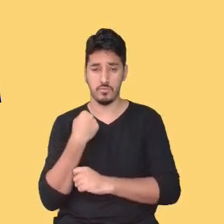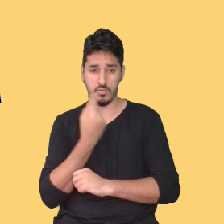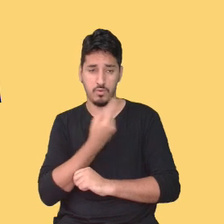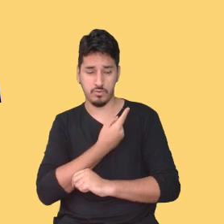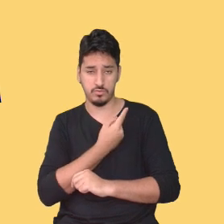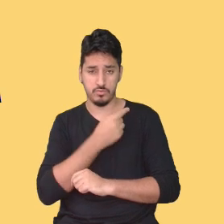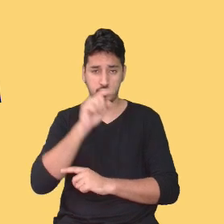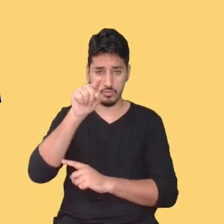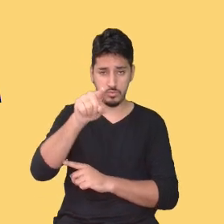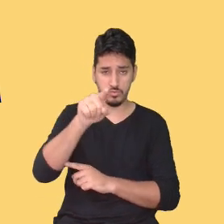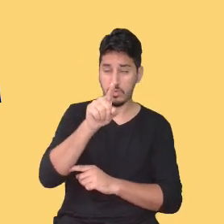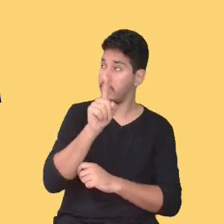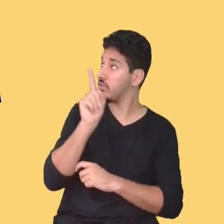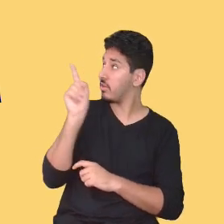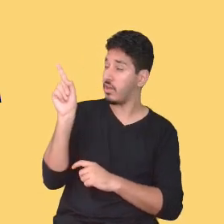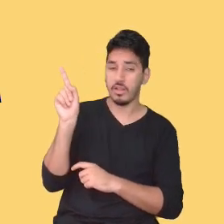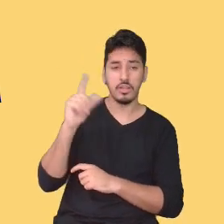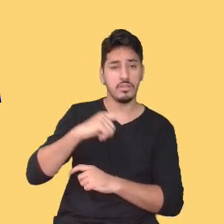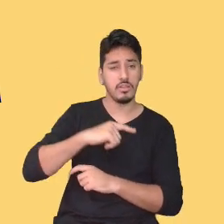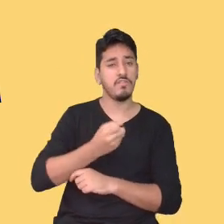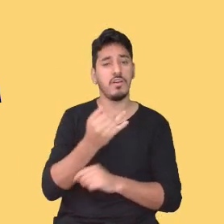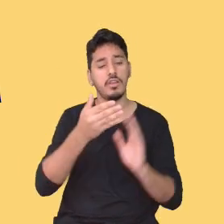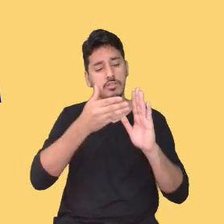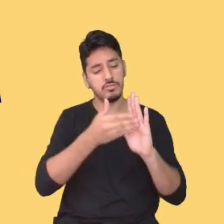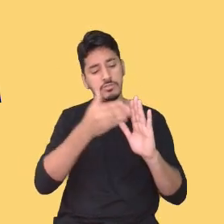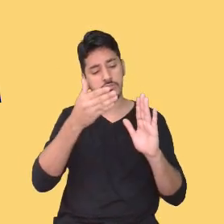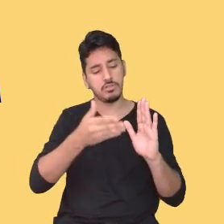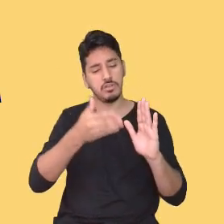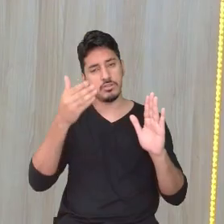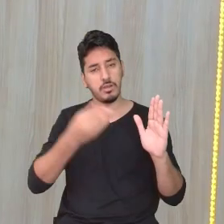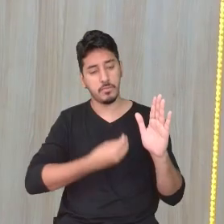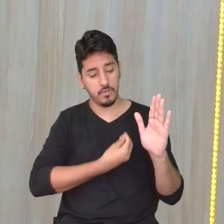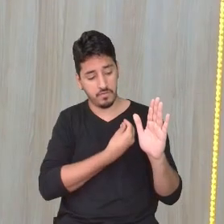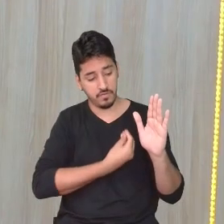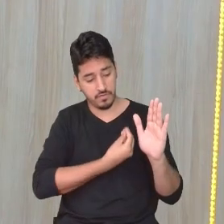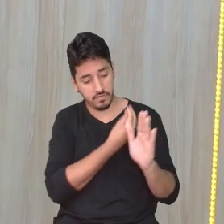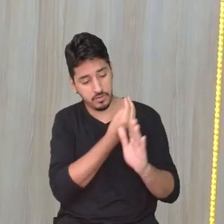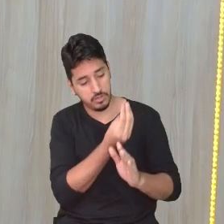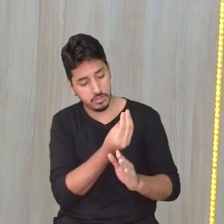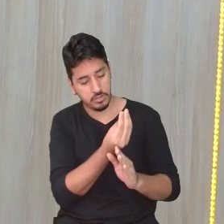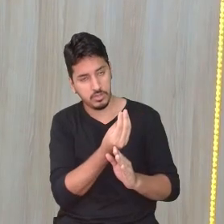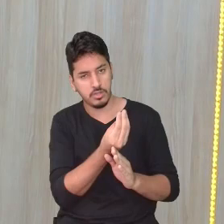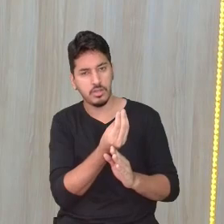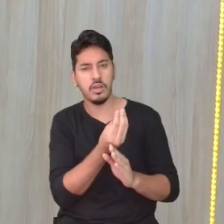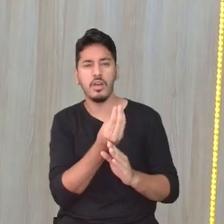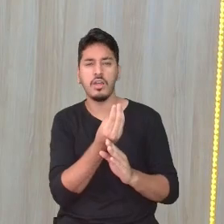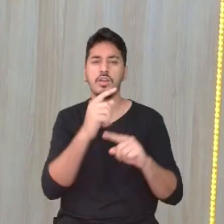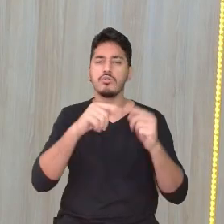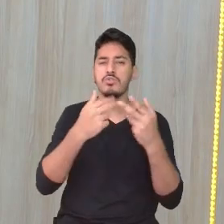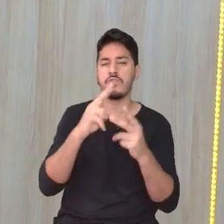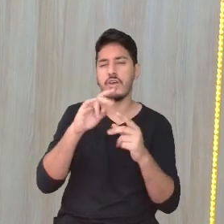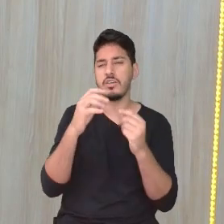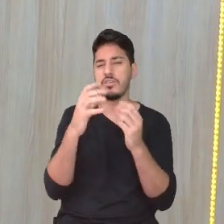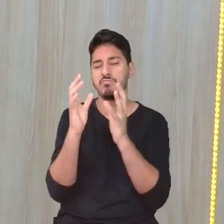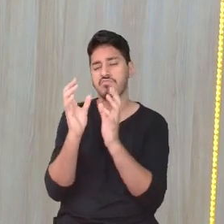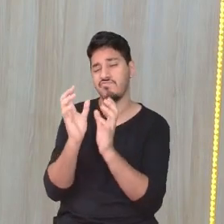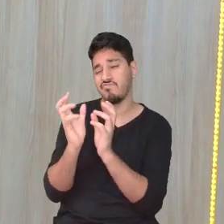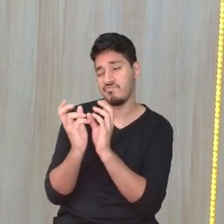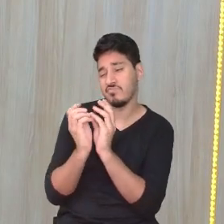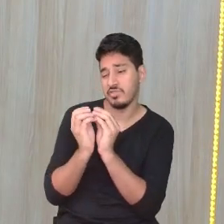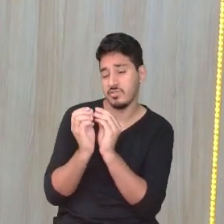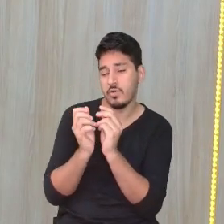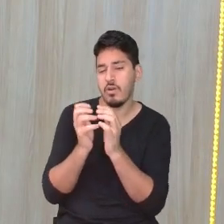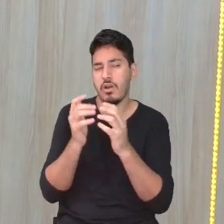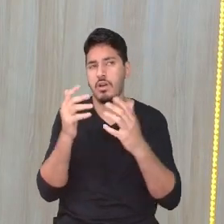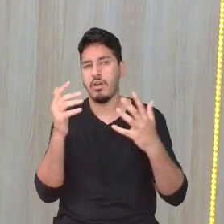nós, passa por várias e várias etapas. E ao longo dessa vida, as coisas vão se embrulhando, vão se desembrulhando. Pare